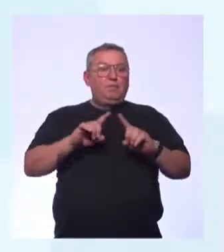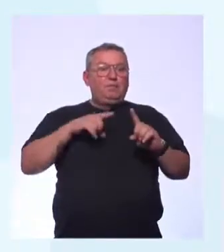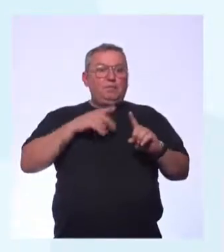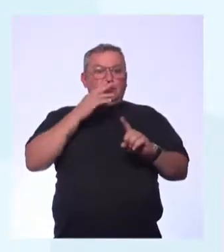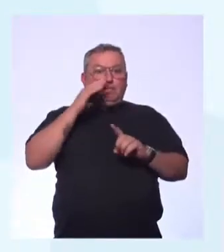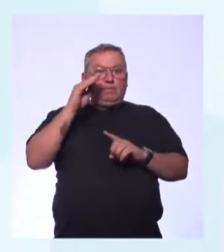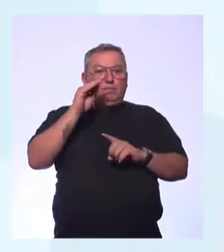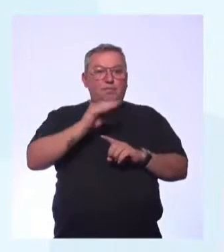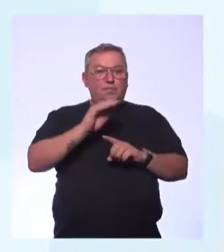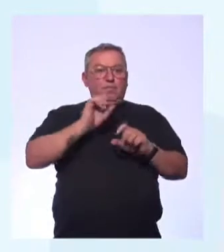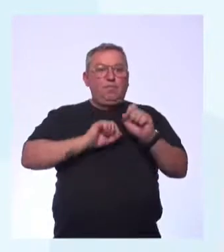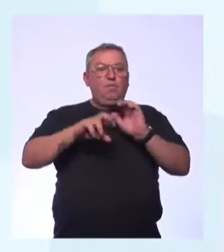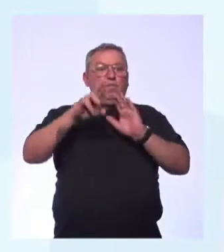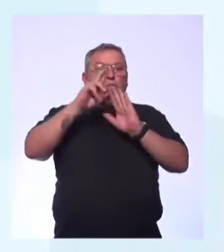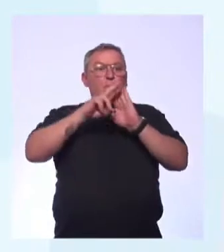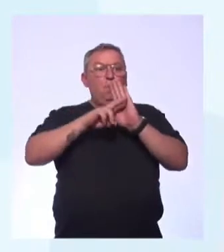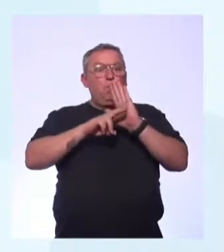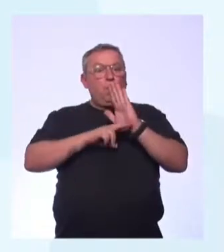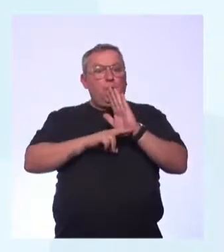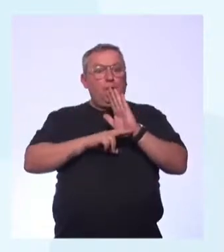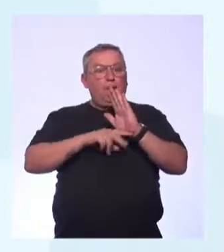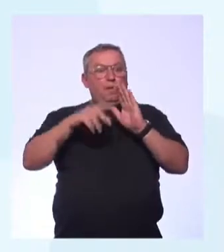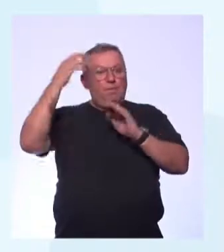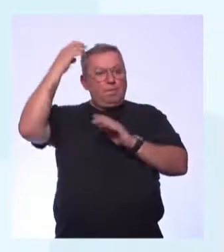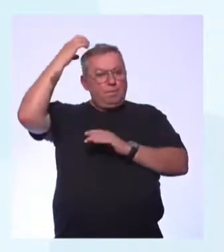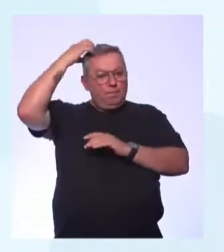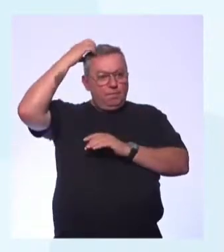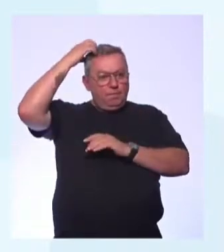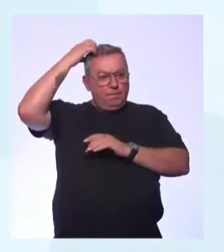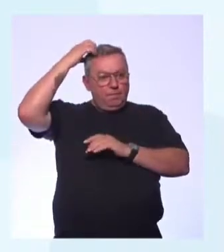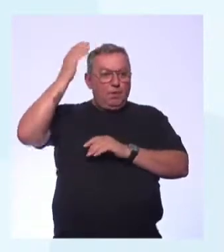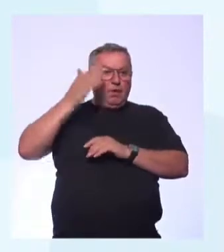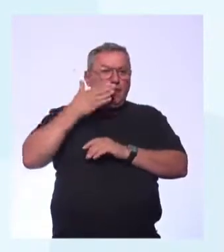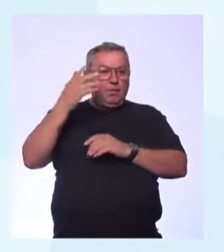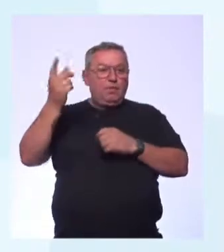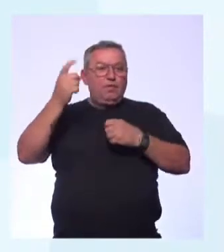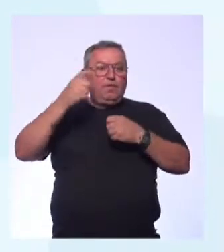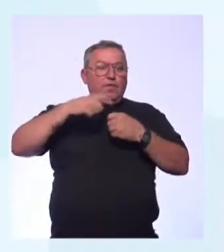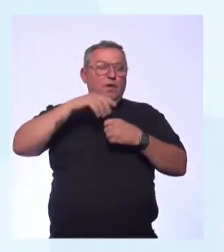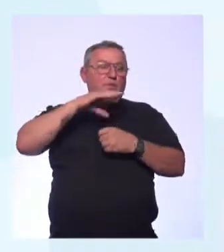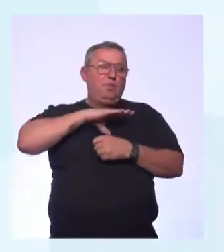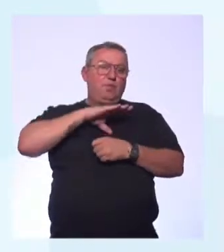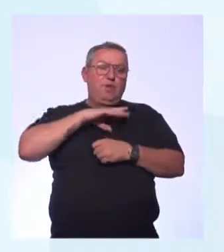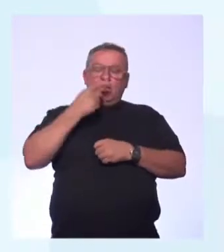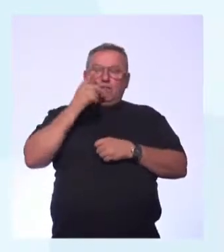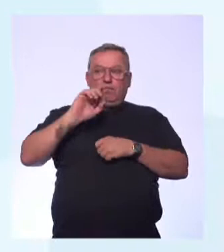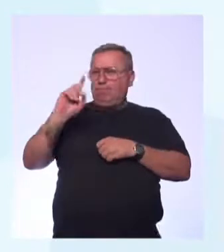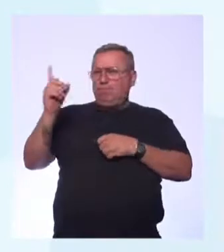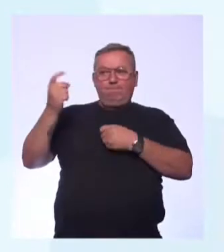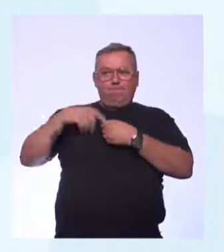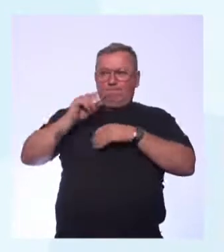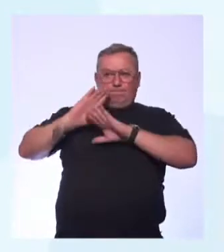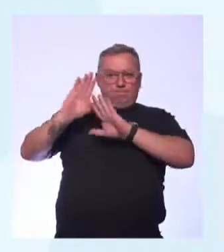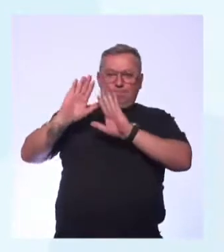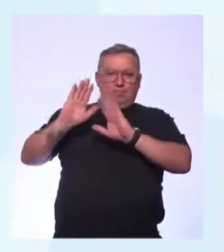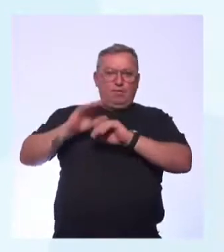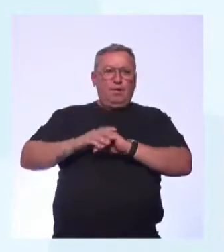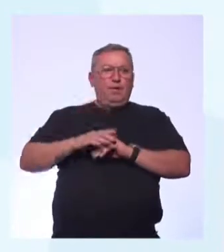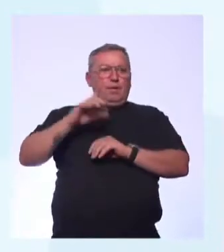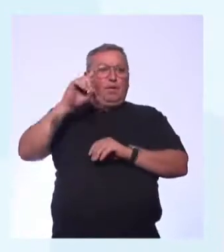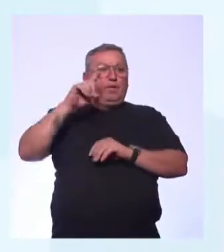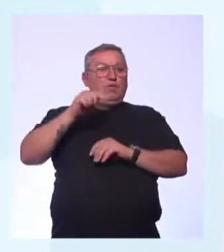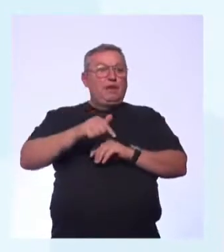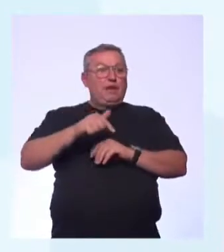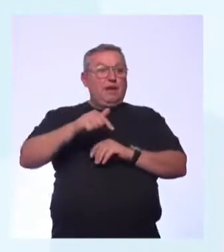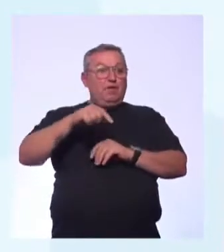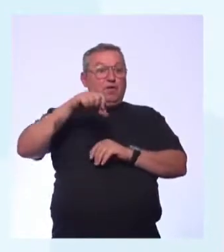regra da sua coroa, né? Que pedia para que ele voltasse para Portugal. Ele disse, não volto. Aí, no dia 7 de